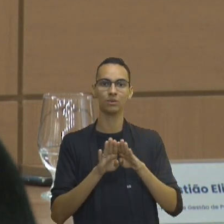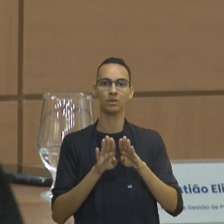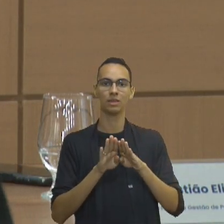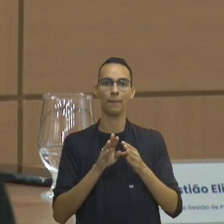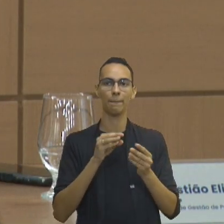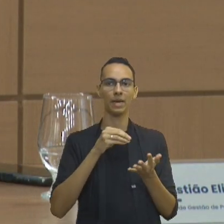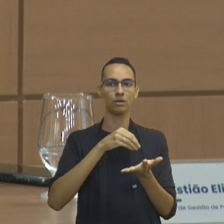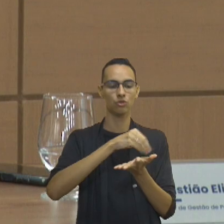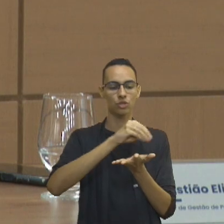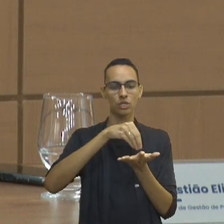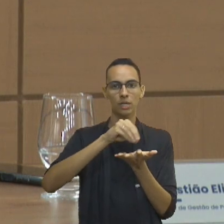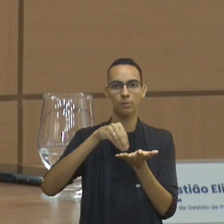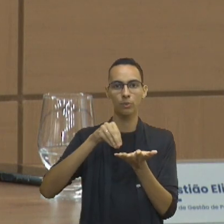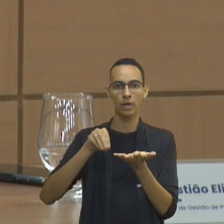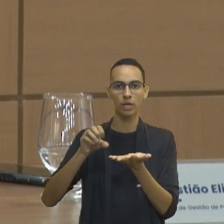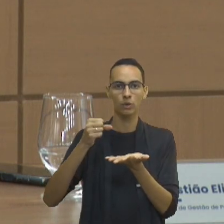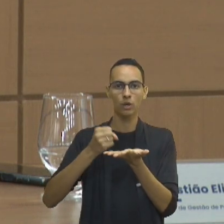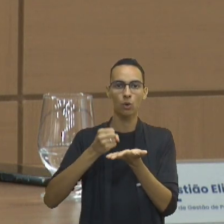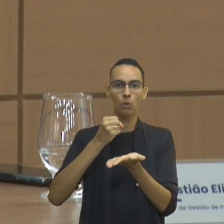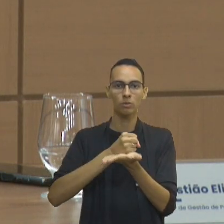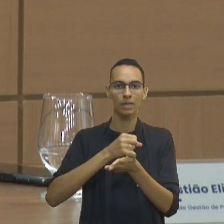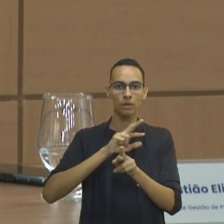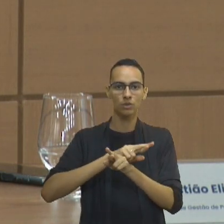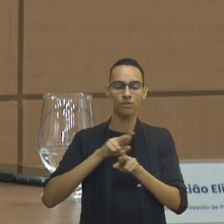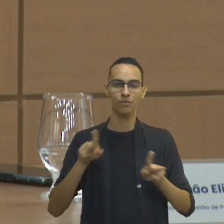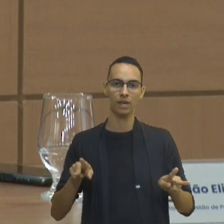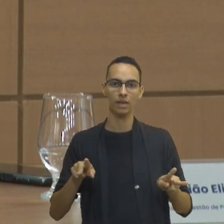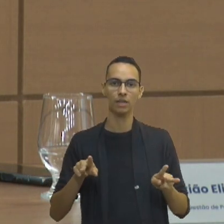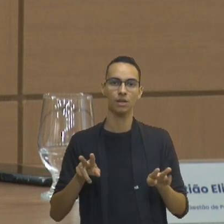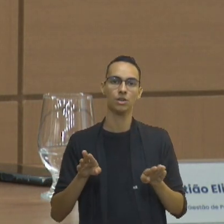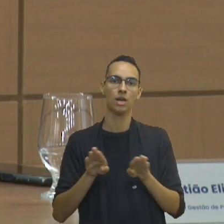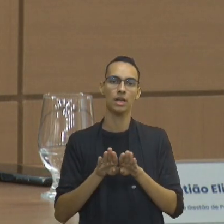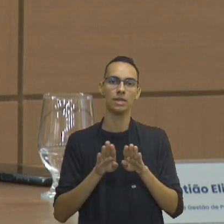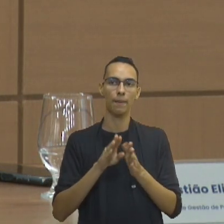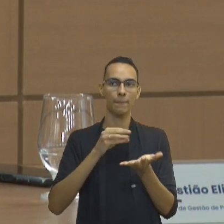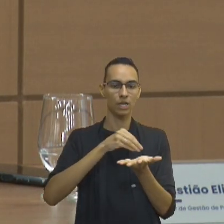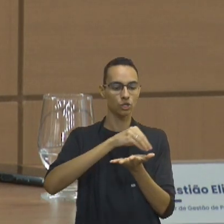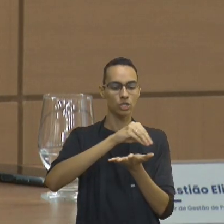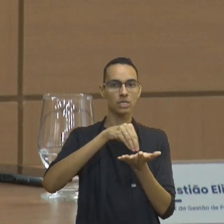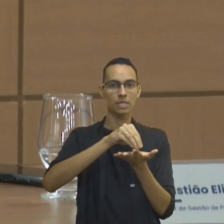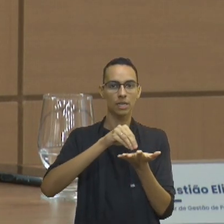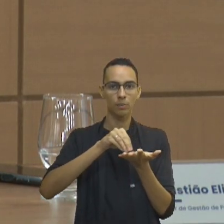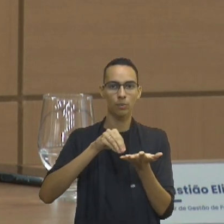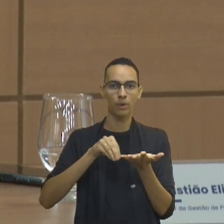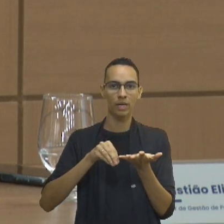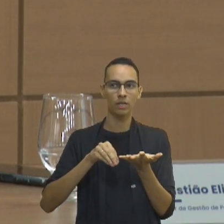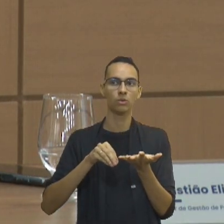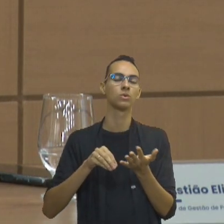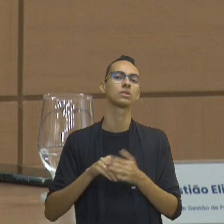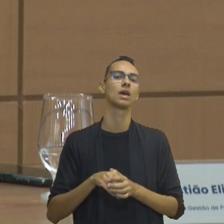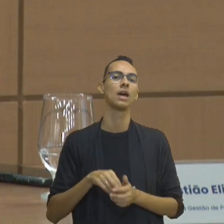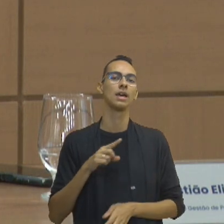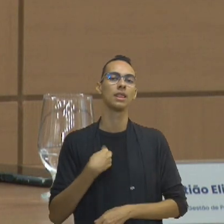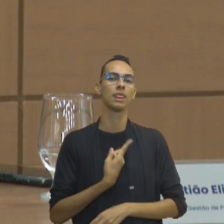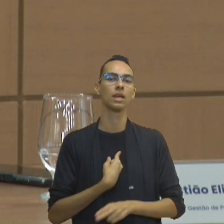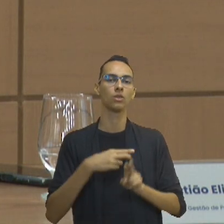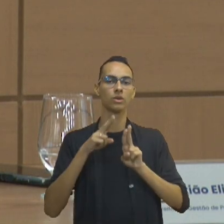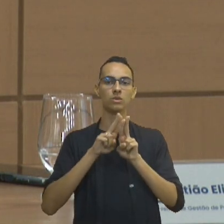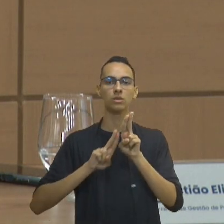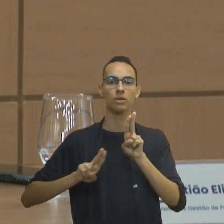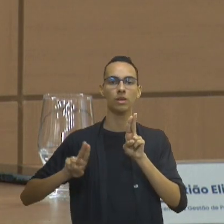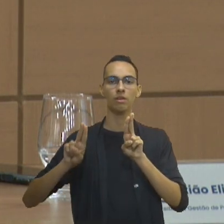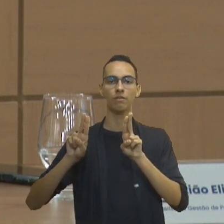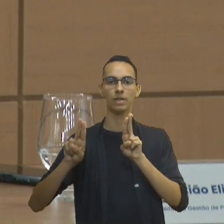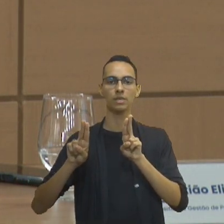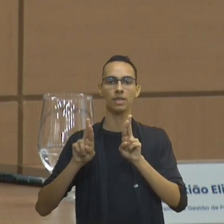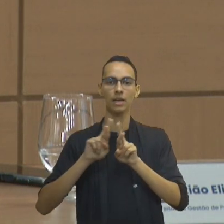em diferentes contratos e estão distribuídos também fisicamente na nossa universidade, nas